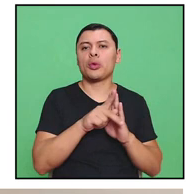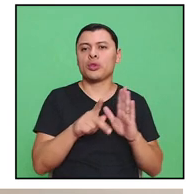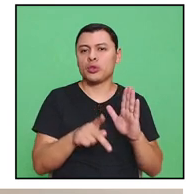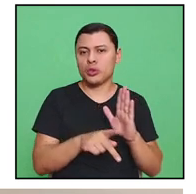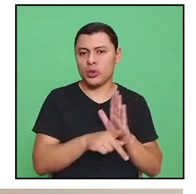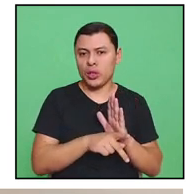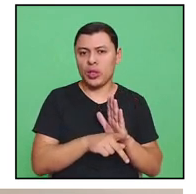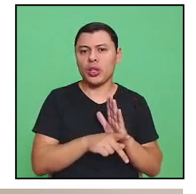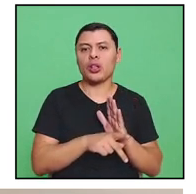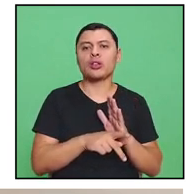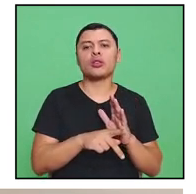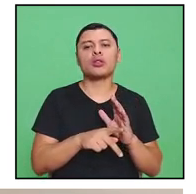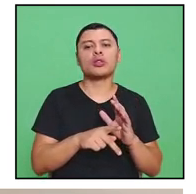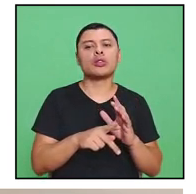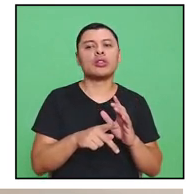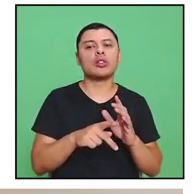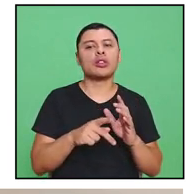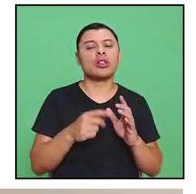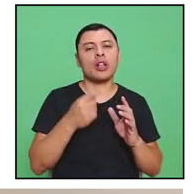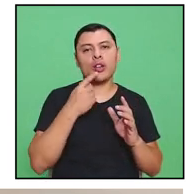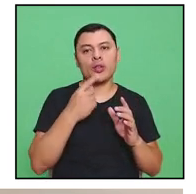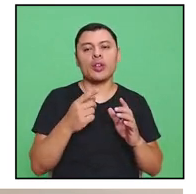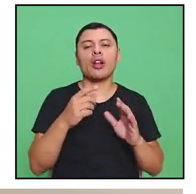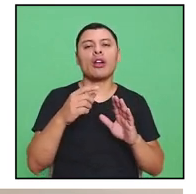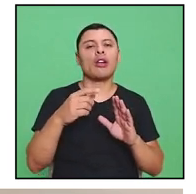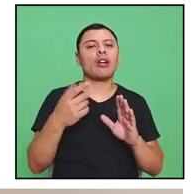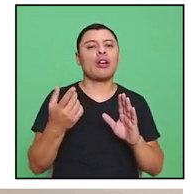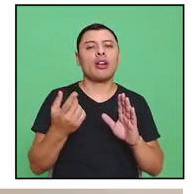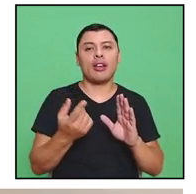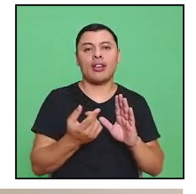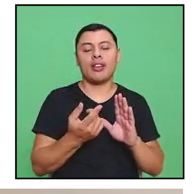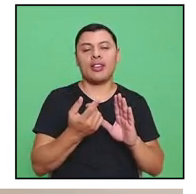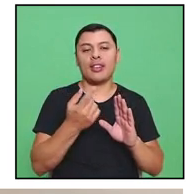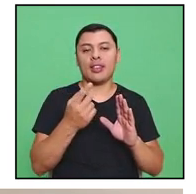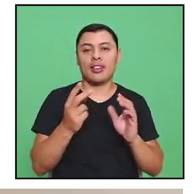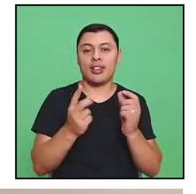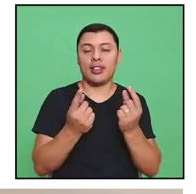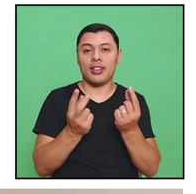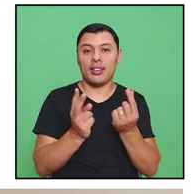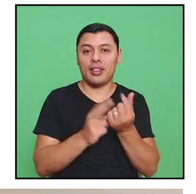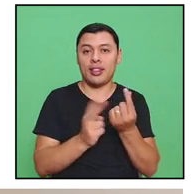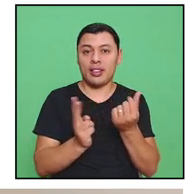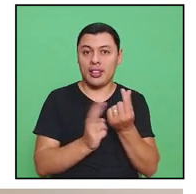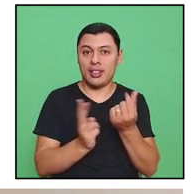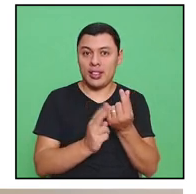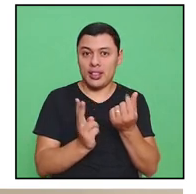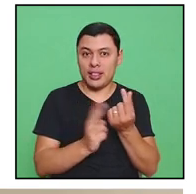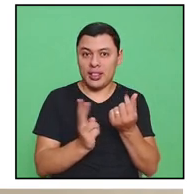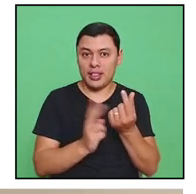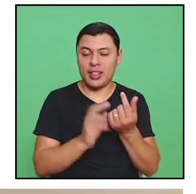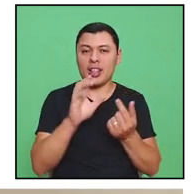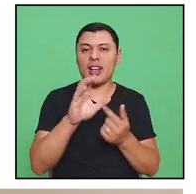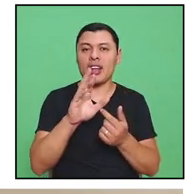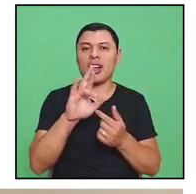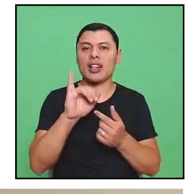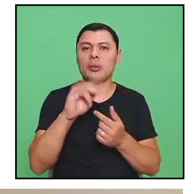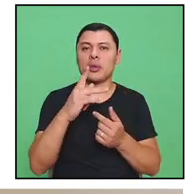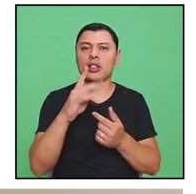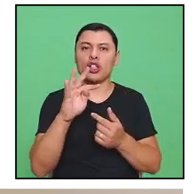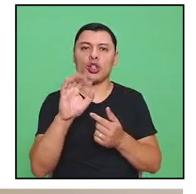que envolvem criptofinanças, que é a organização autônoma descentralizada, que eu vou comentar um